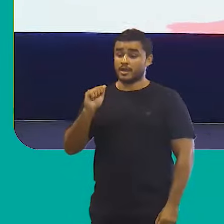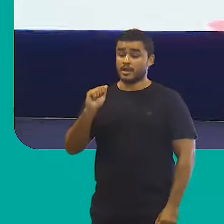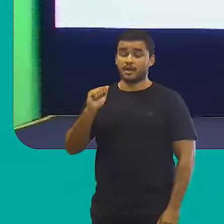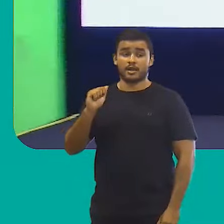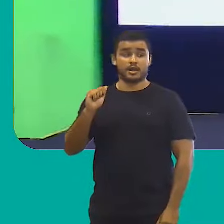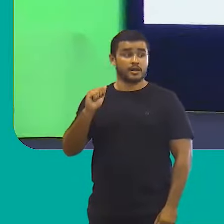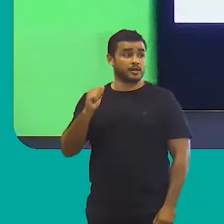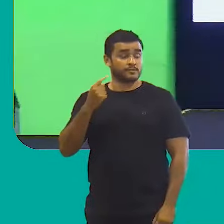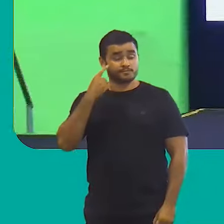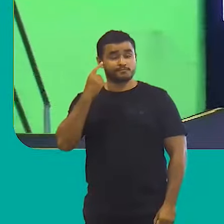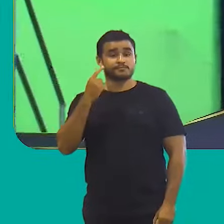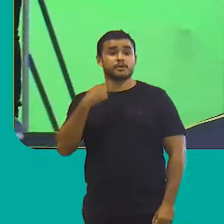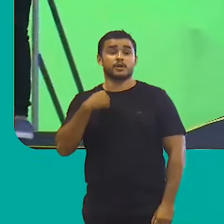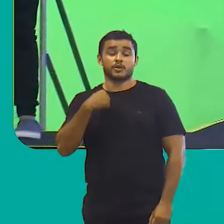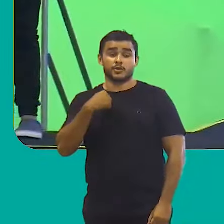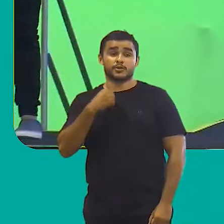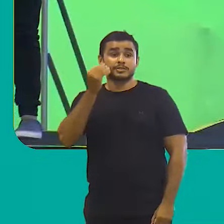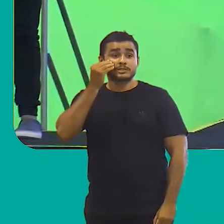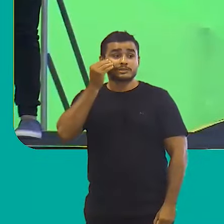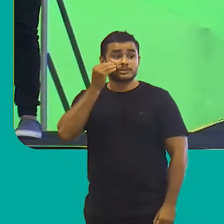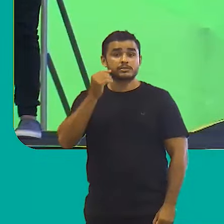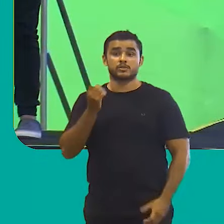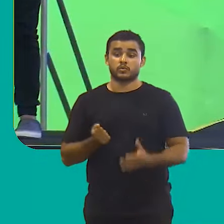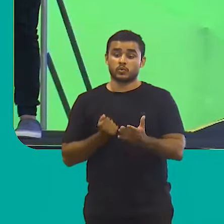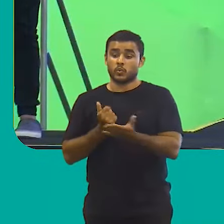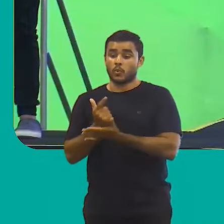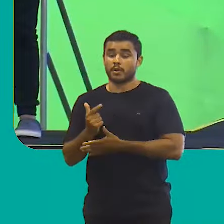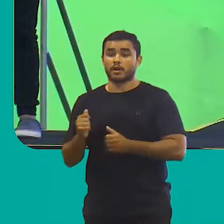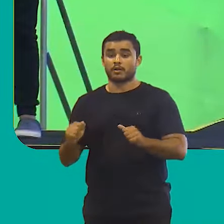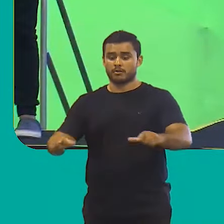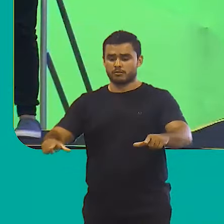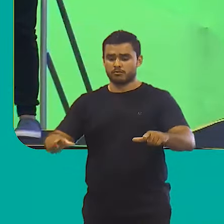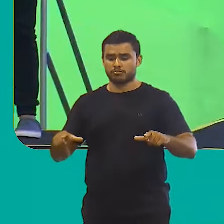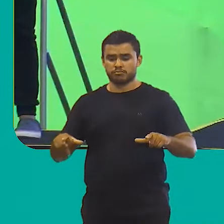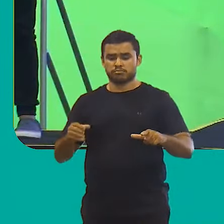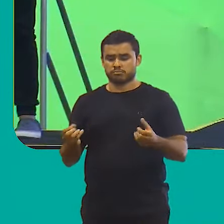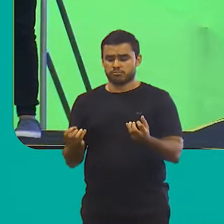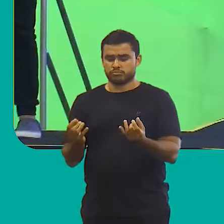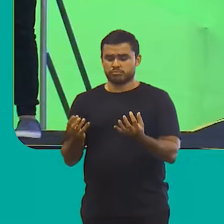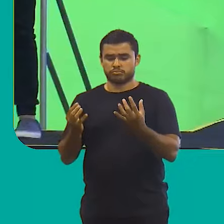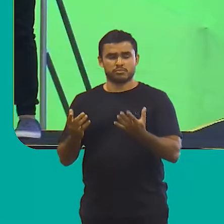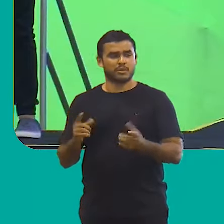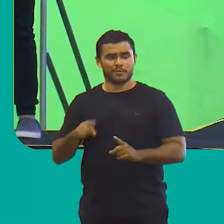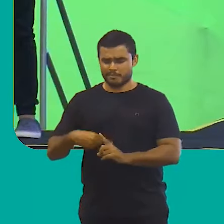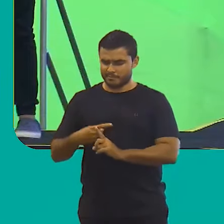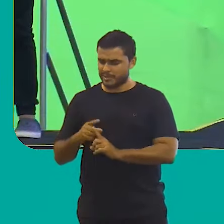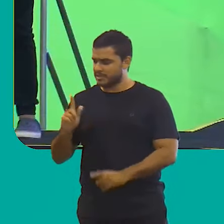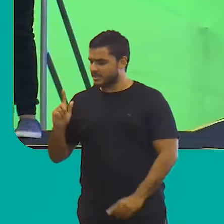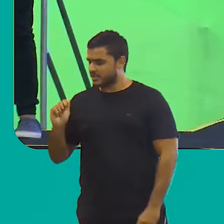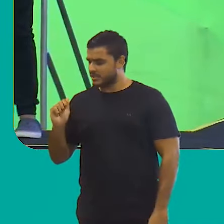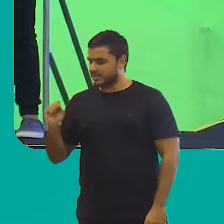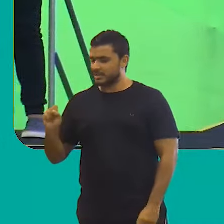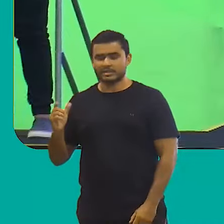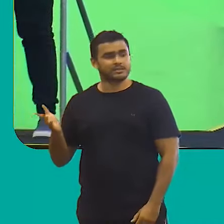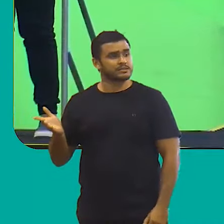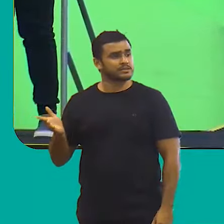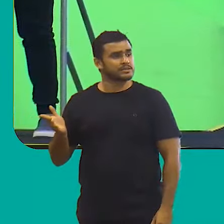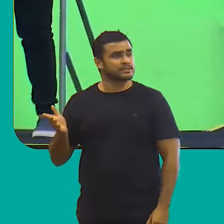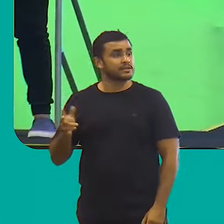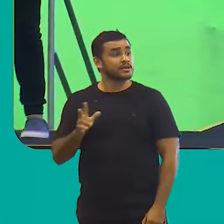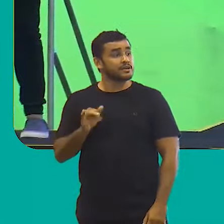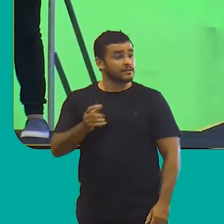e eu só ainda não tive coragem de investir num fogão desses aí, mano. Tá funcionando outra gás lá em casa, né, meu? E outra, você vai perder a panela